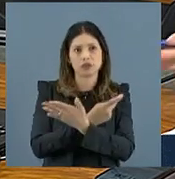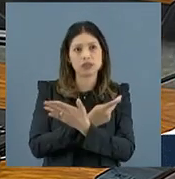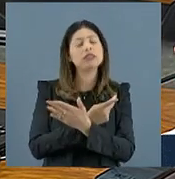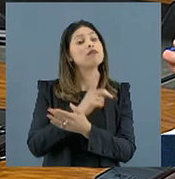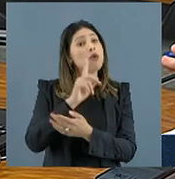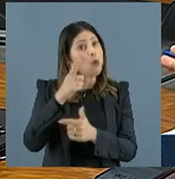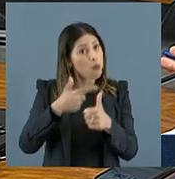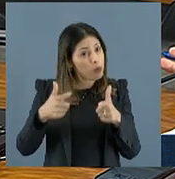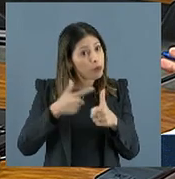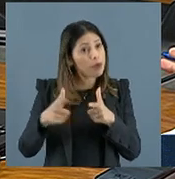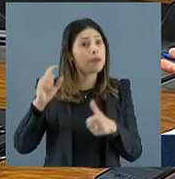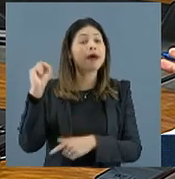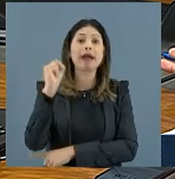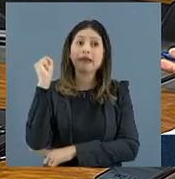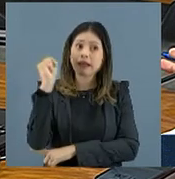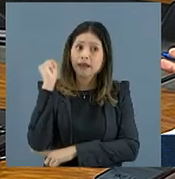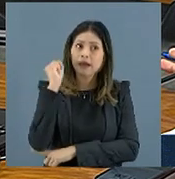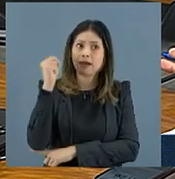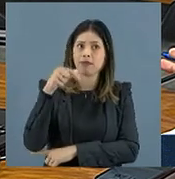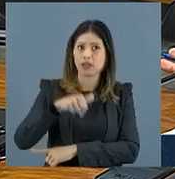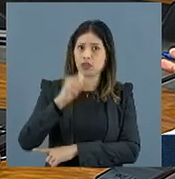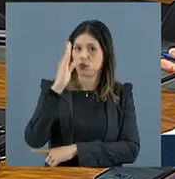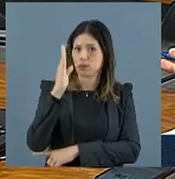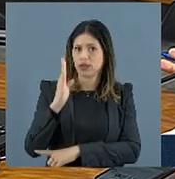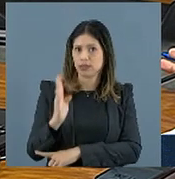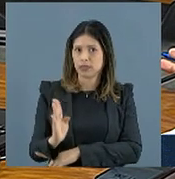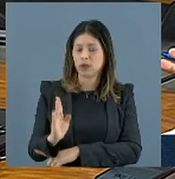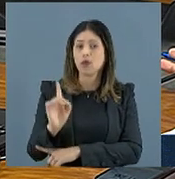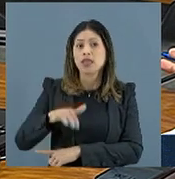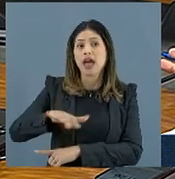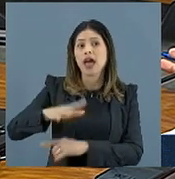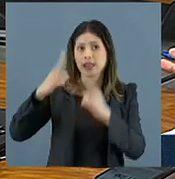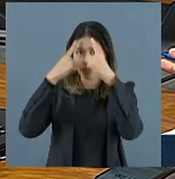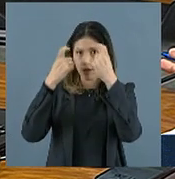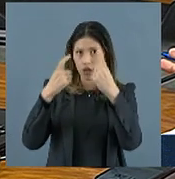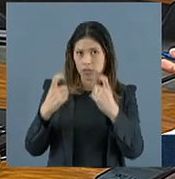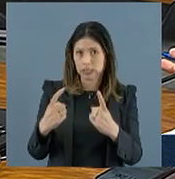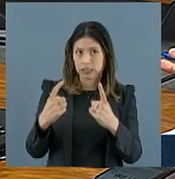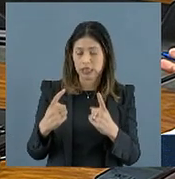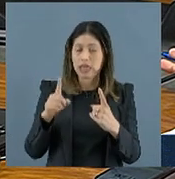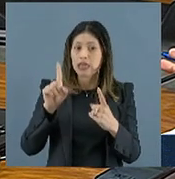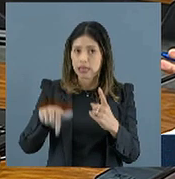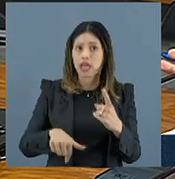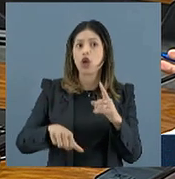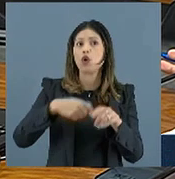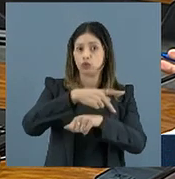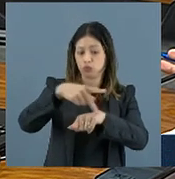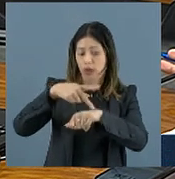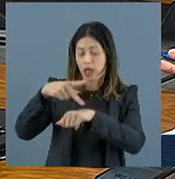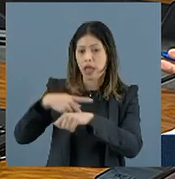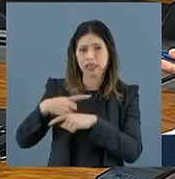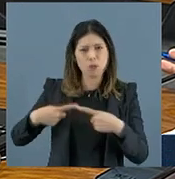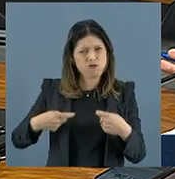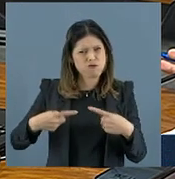problema grave do Brasil, a questão da violência, né? Nós estamos aí com índice de país em guerra há muito tempo,